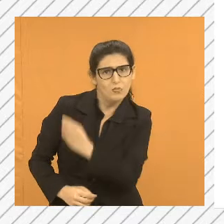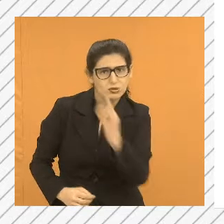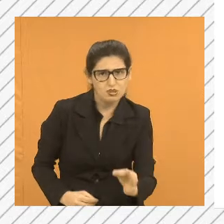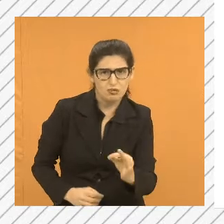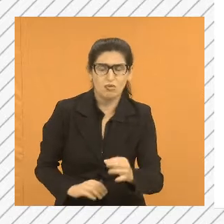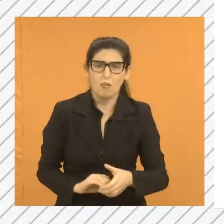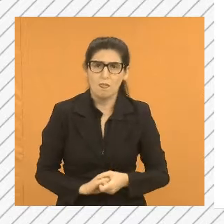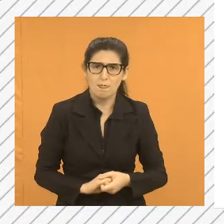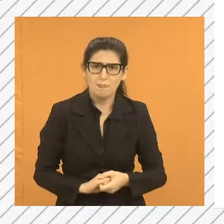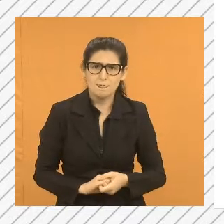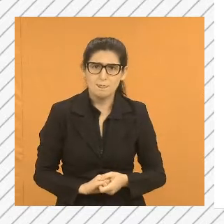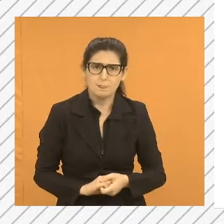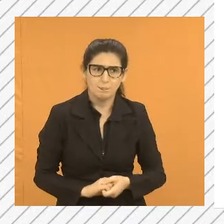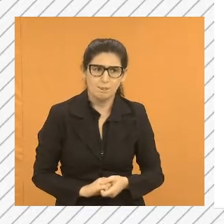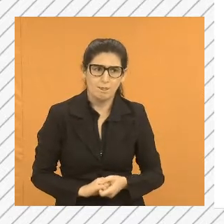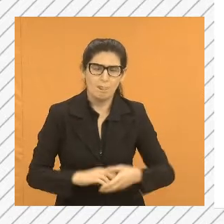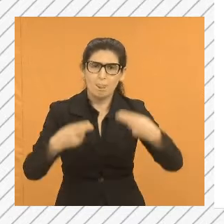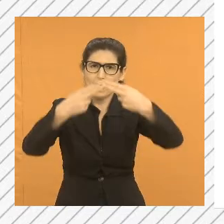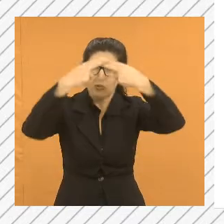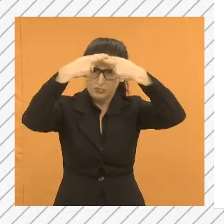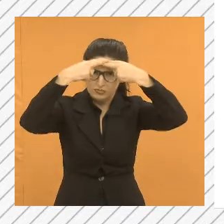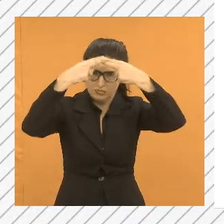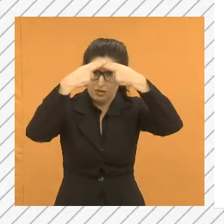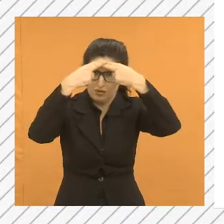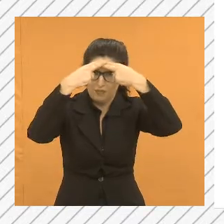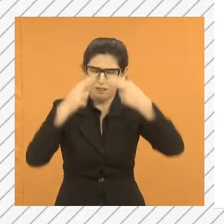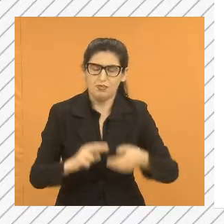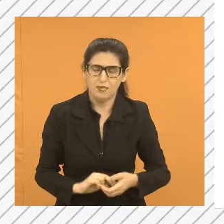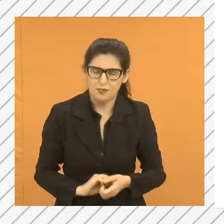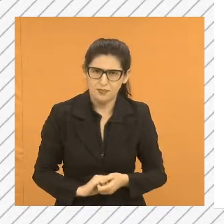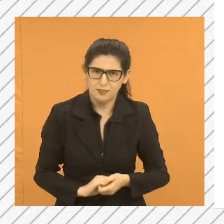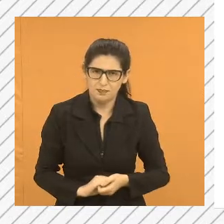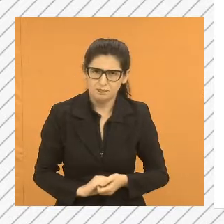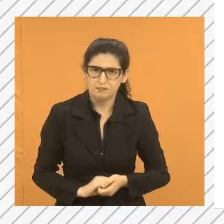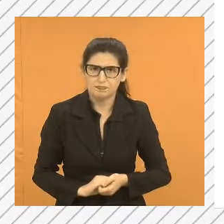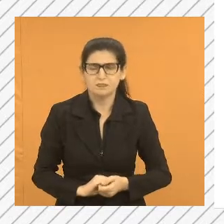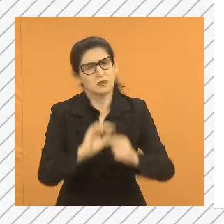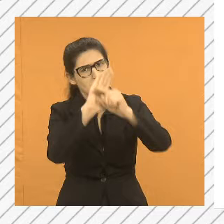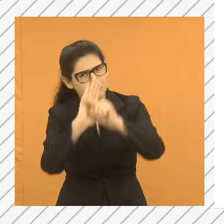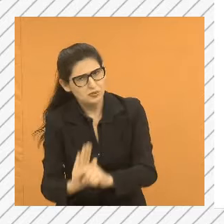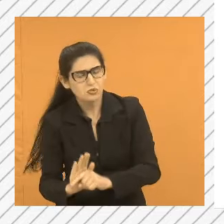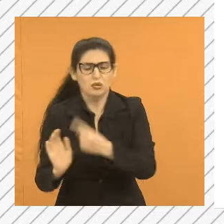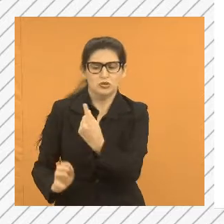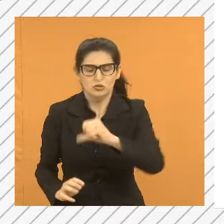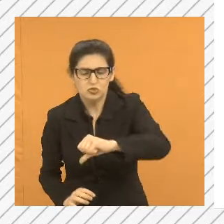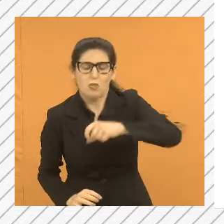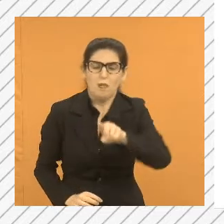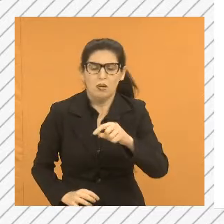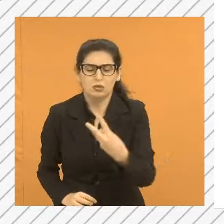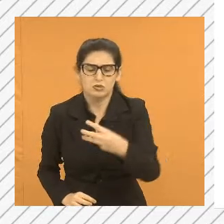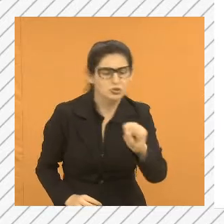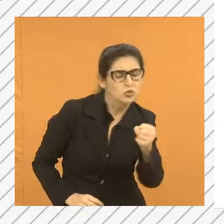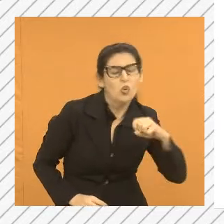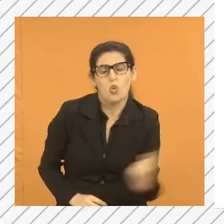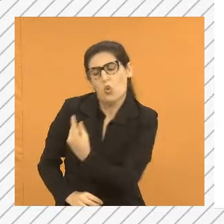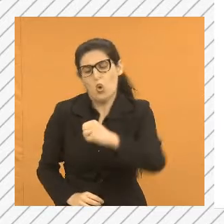68,4%. O trauma, ele acaba aqui sendo menor, o índice de 19,38 para